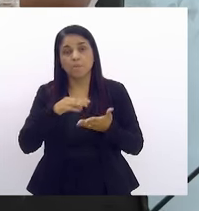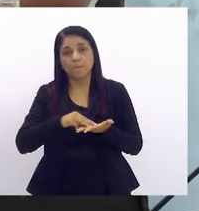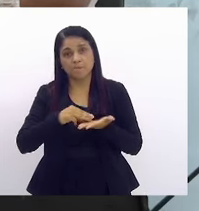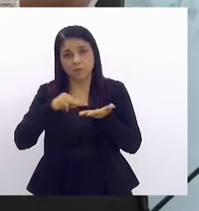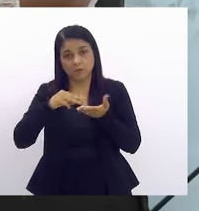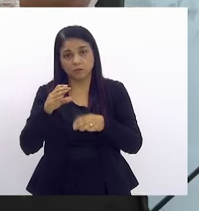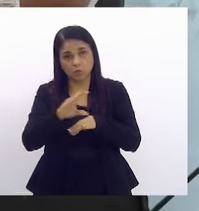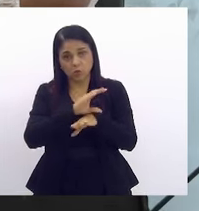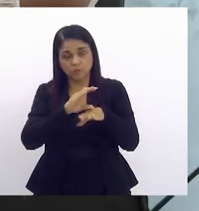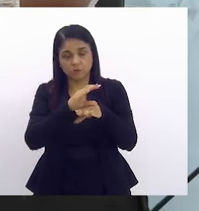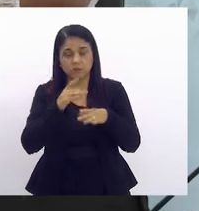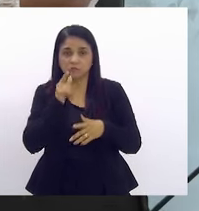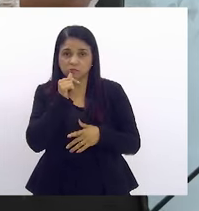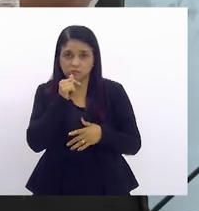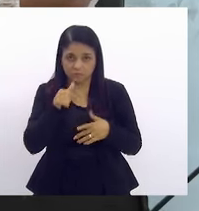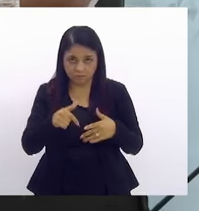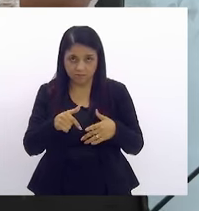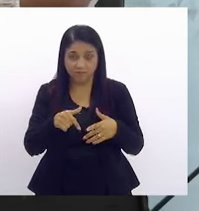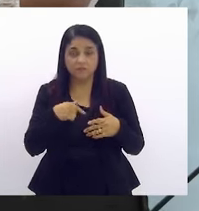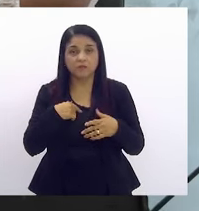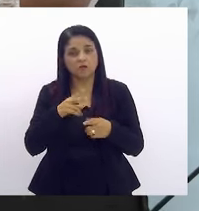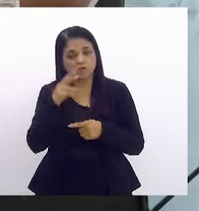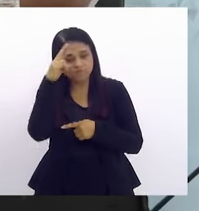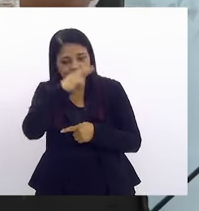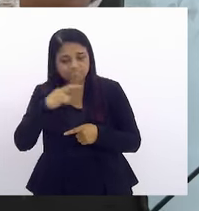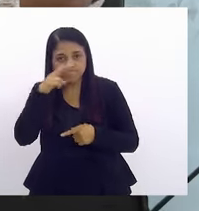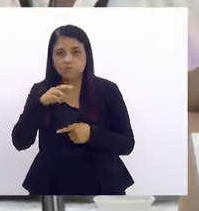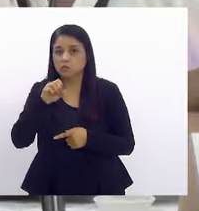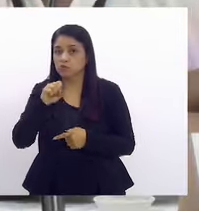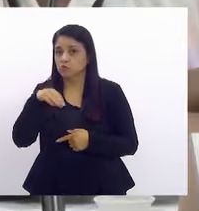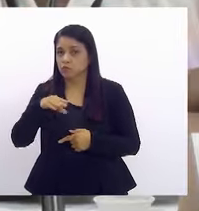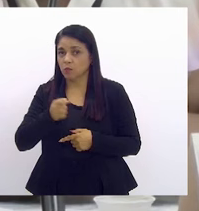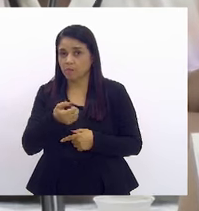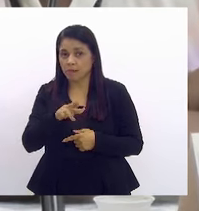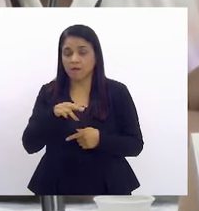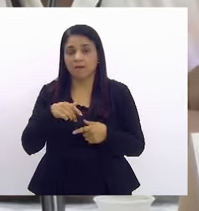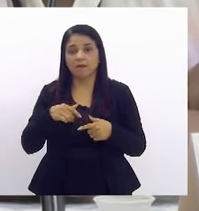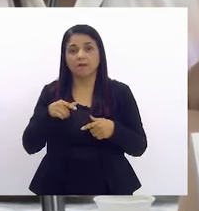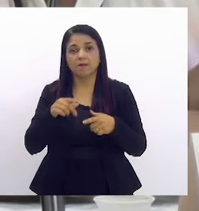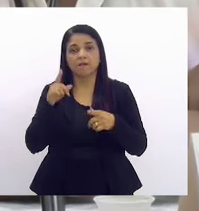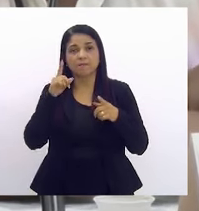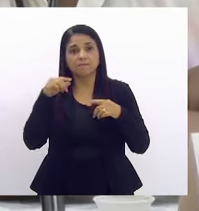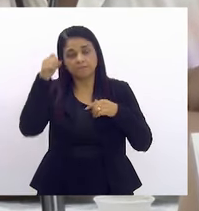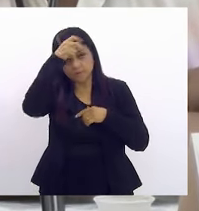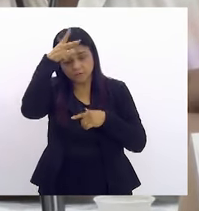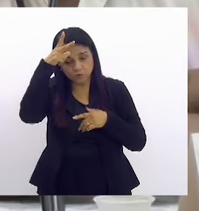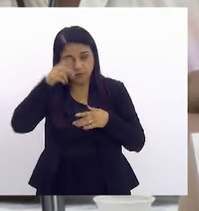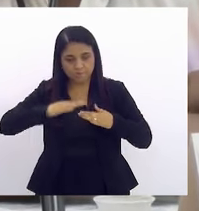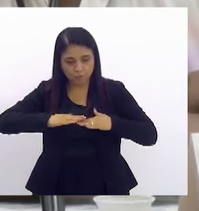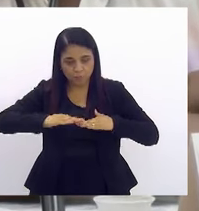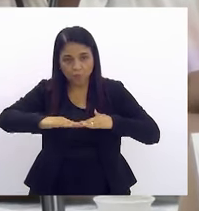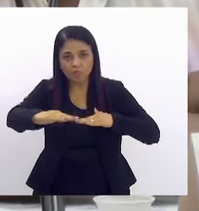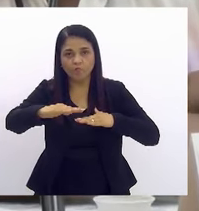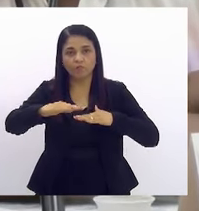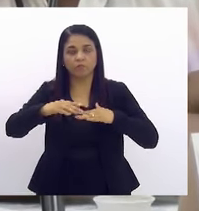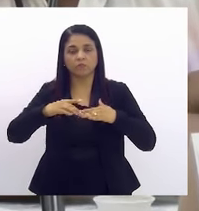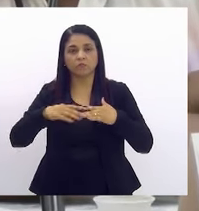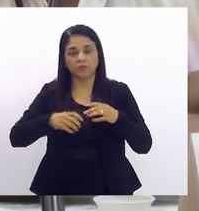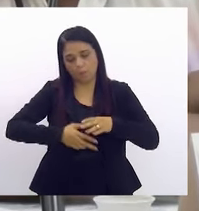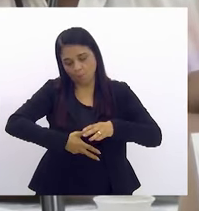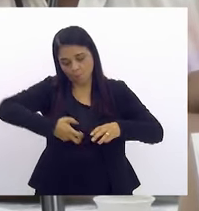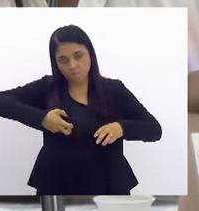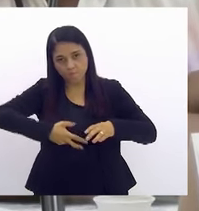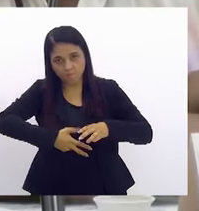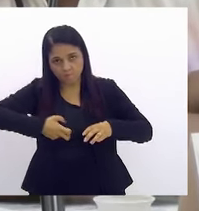fiscalizando as obras da Somar. A prefeitura está vindo numa estrada de terra batida para fazer o asfalto. Primeiro faz a drenagem. Aí, fez a